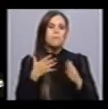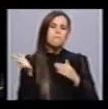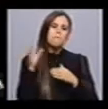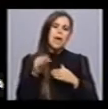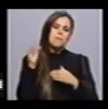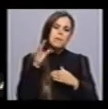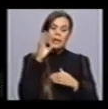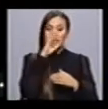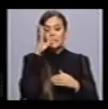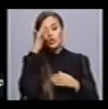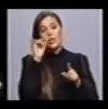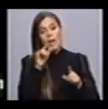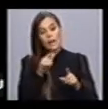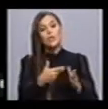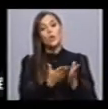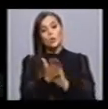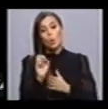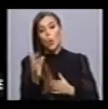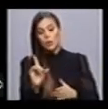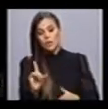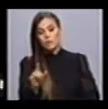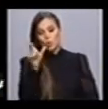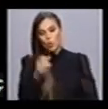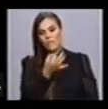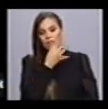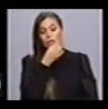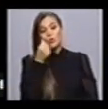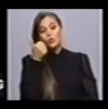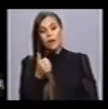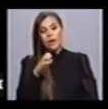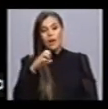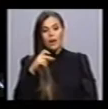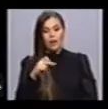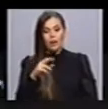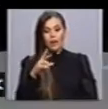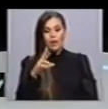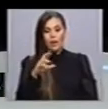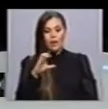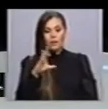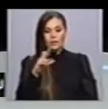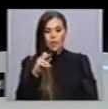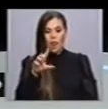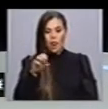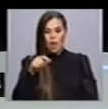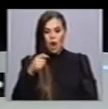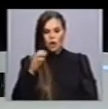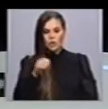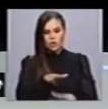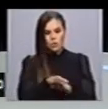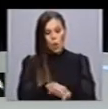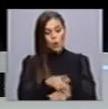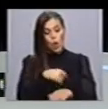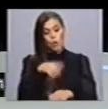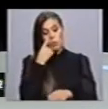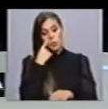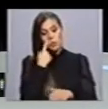esta teoria vai vingar ou não. E tu falaste muito bem de cachalotes, por uma razão muito simples, porque também ficámos a conhecer nestas últimas semanas de um estudo